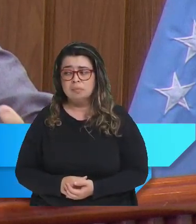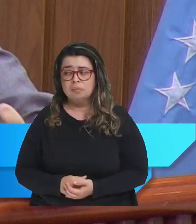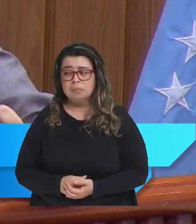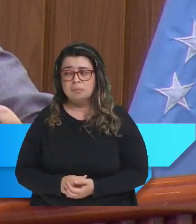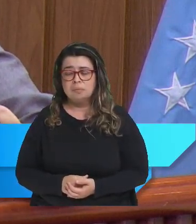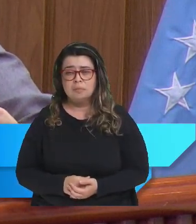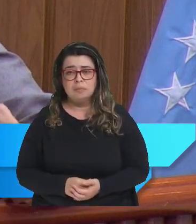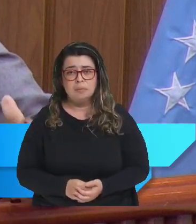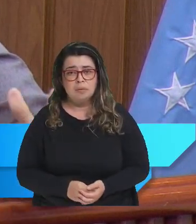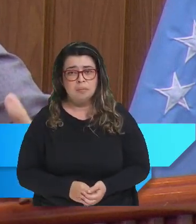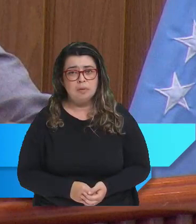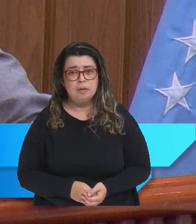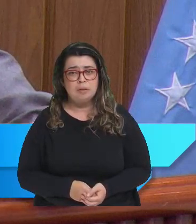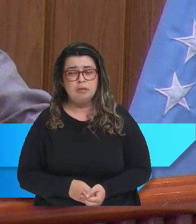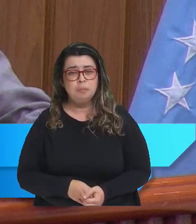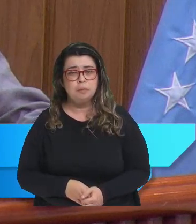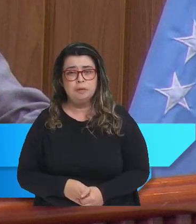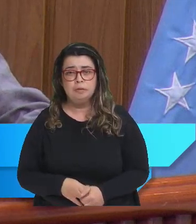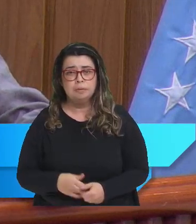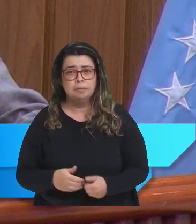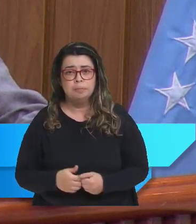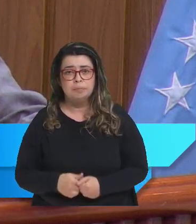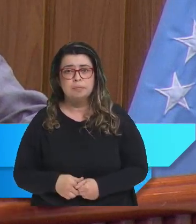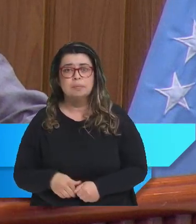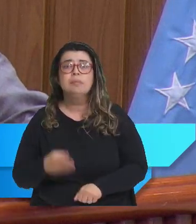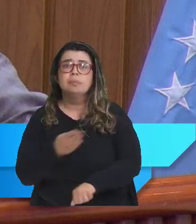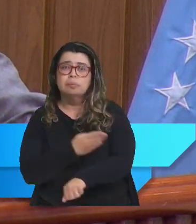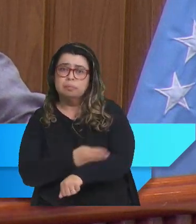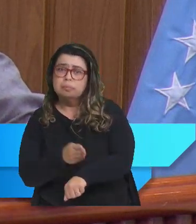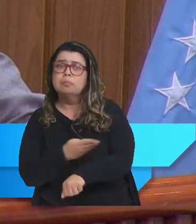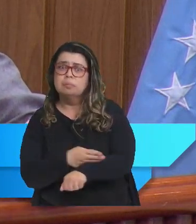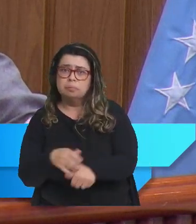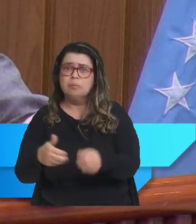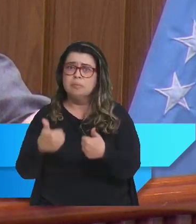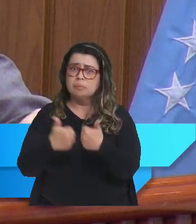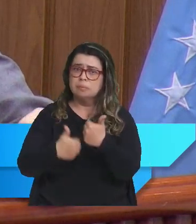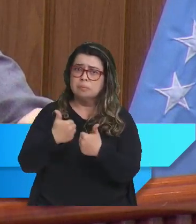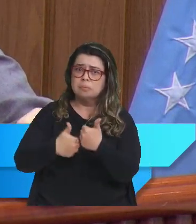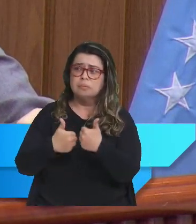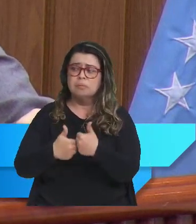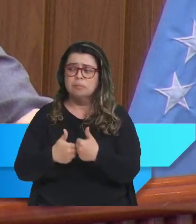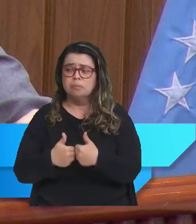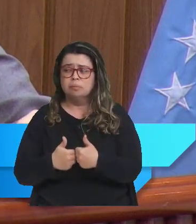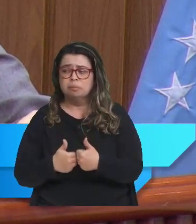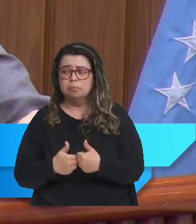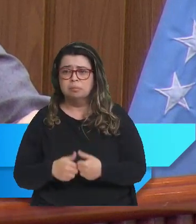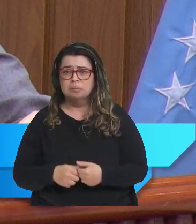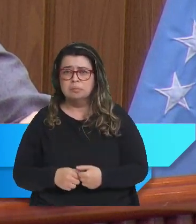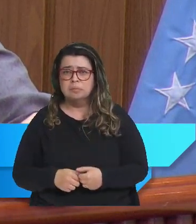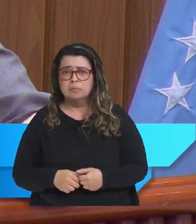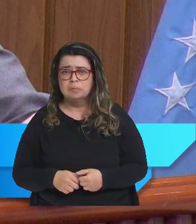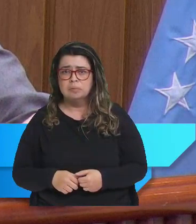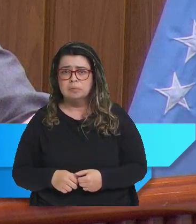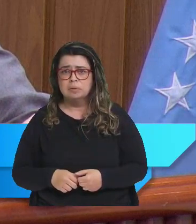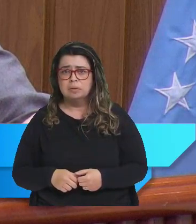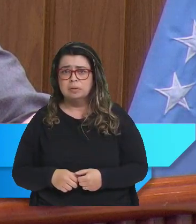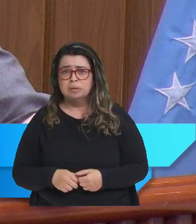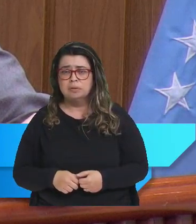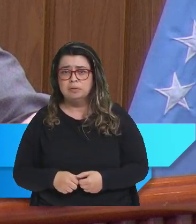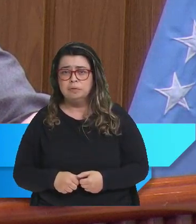para poder jogar e não conseguir ir por falta de transporte. Né?